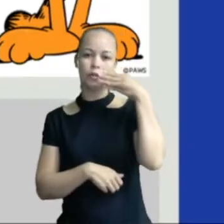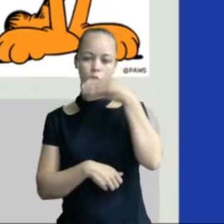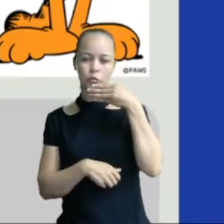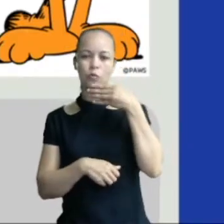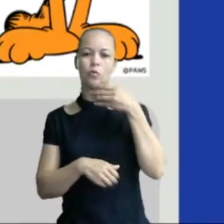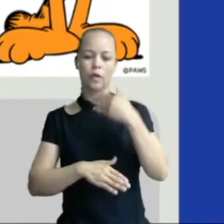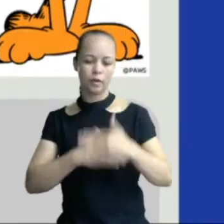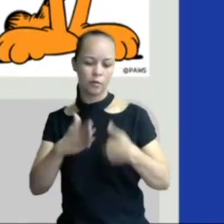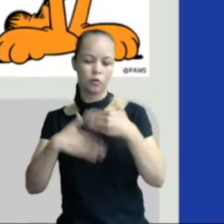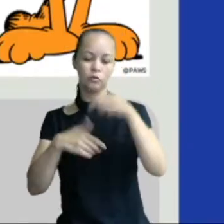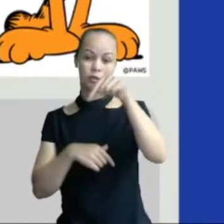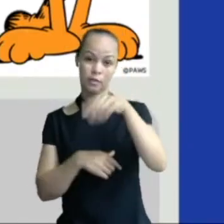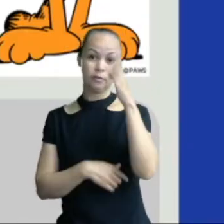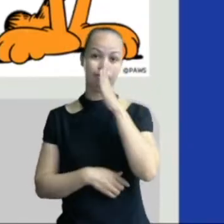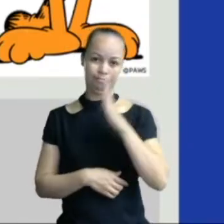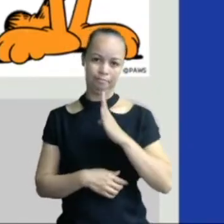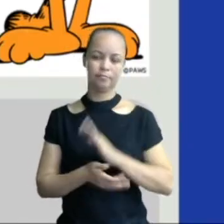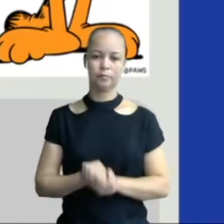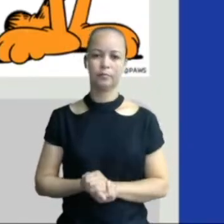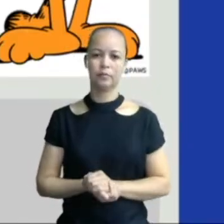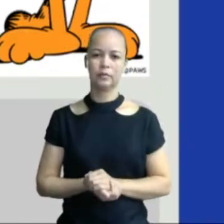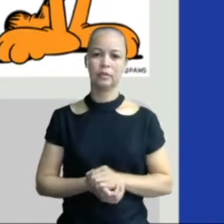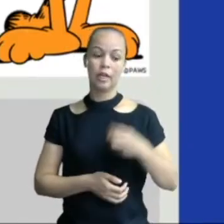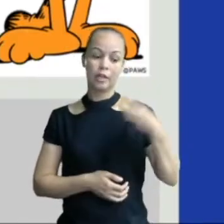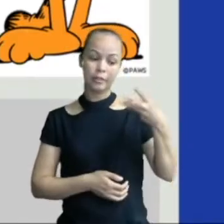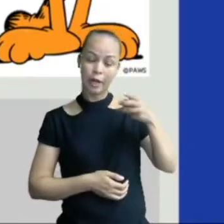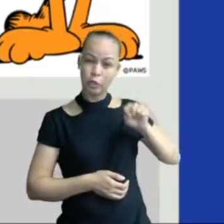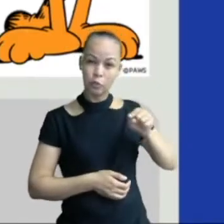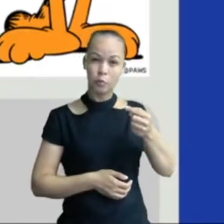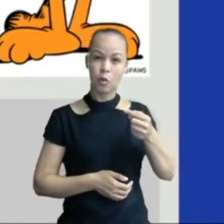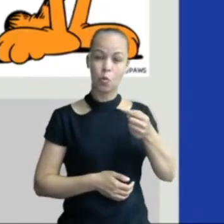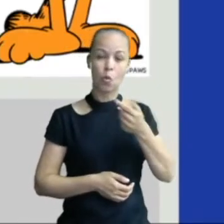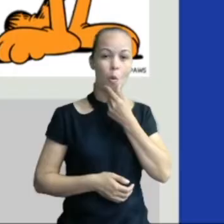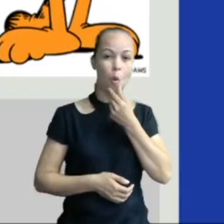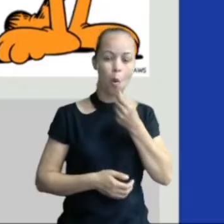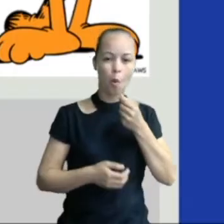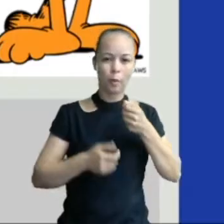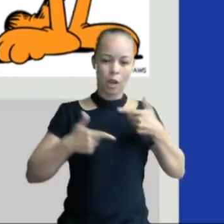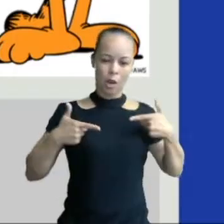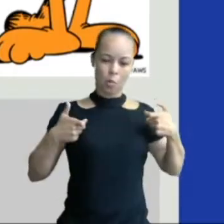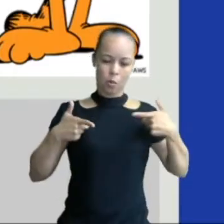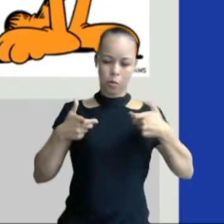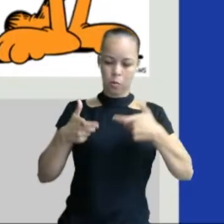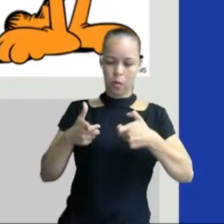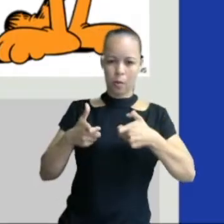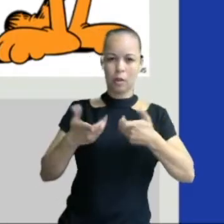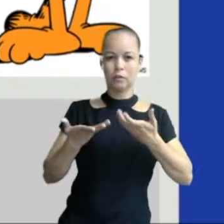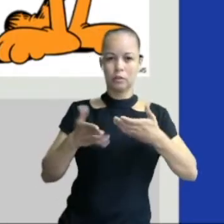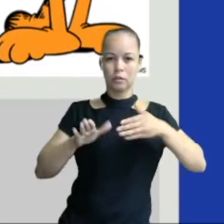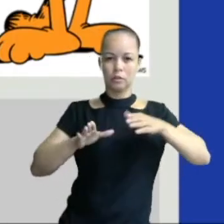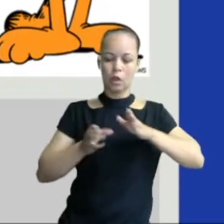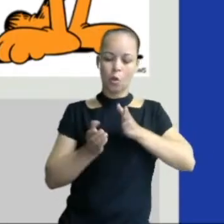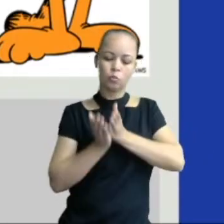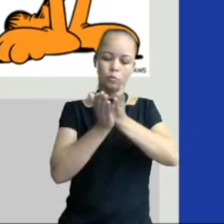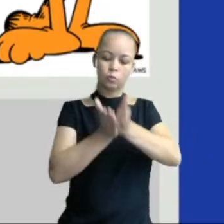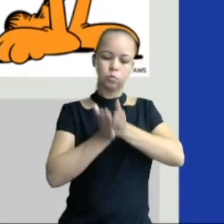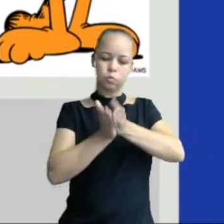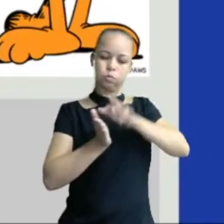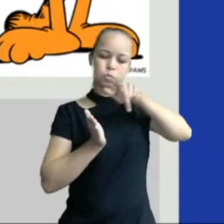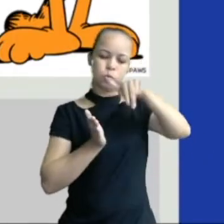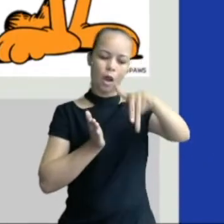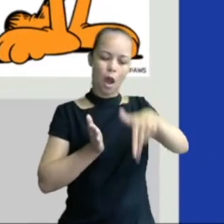nosso Brasil. 3.000 homens, bem armados, desceram na praia de Pau Amarelo e